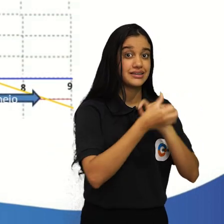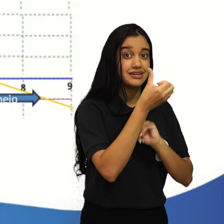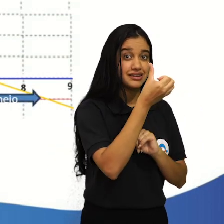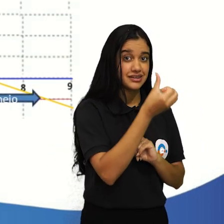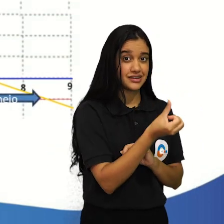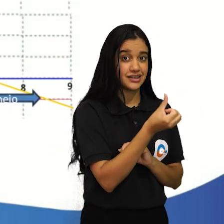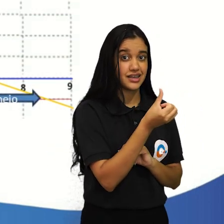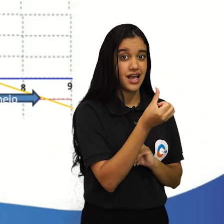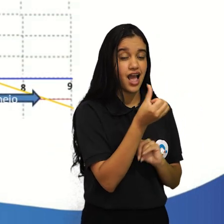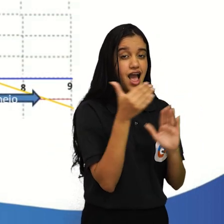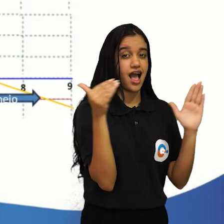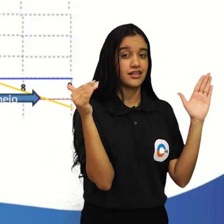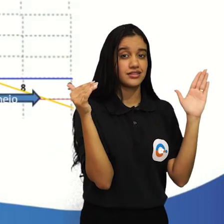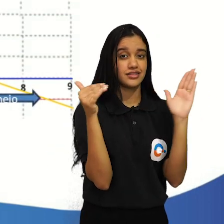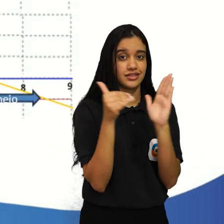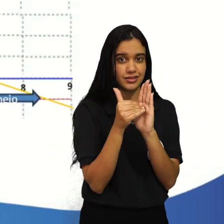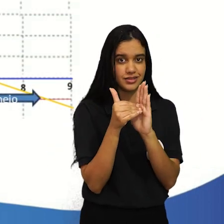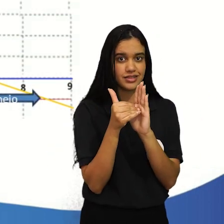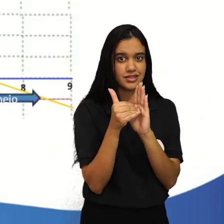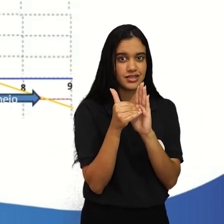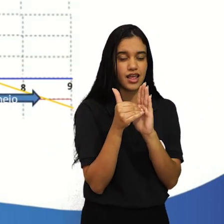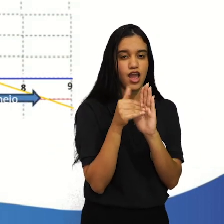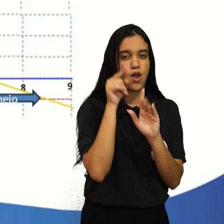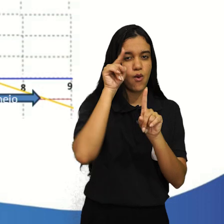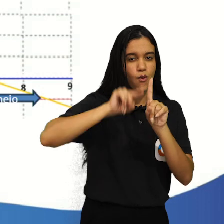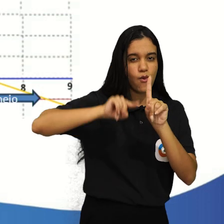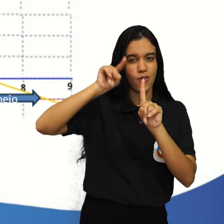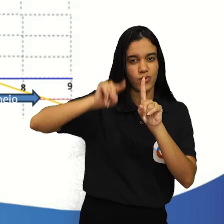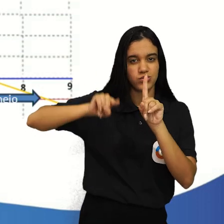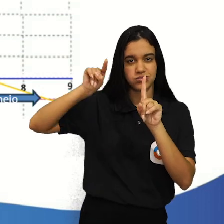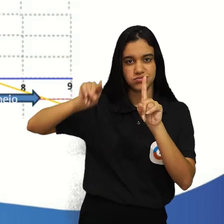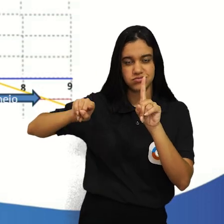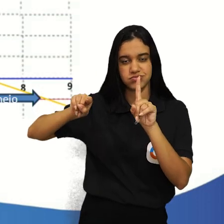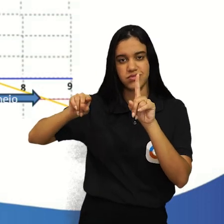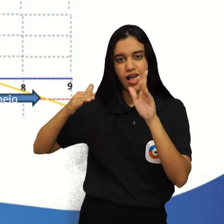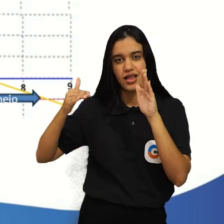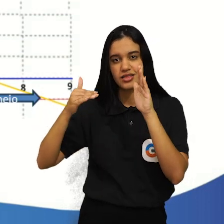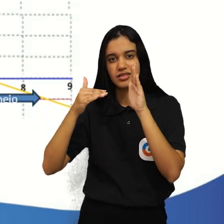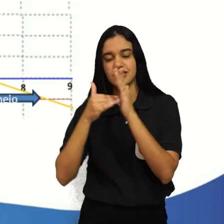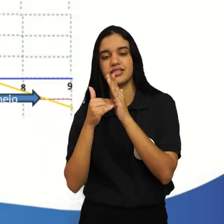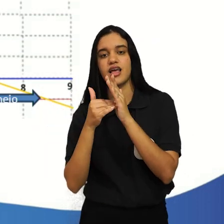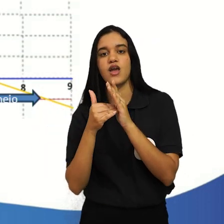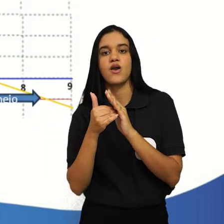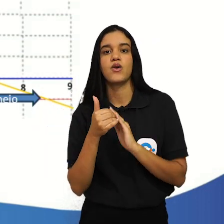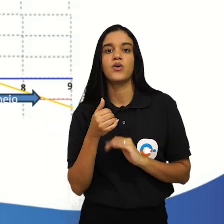após o sexto mês, até esse gráfico atingir o